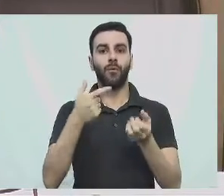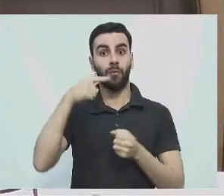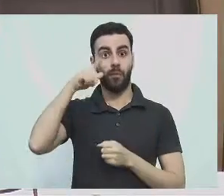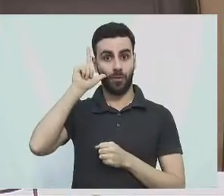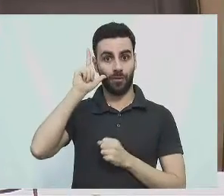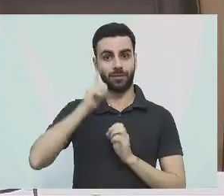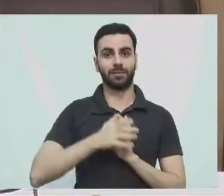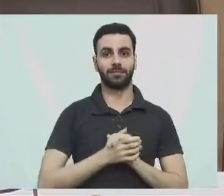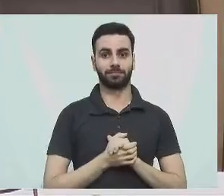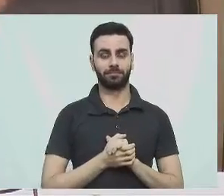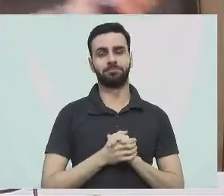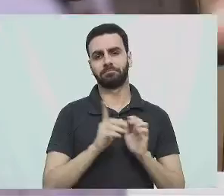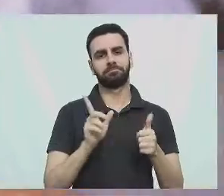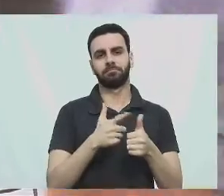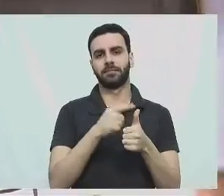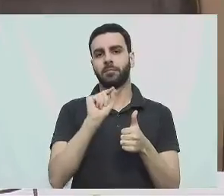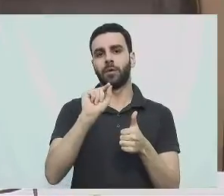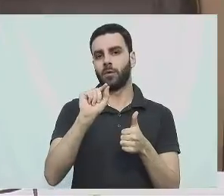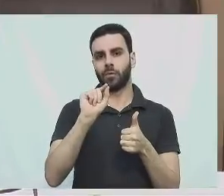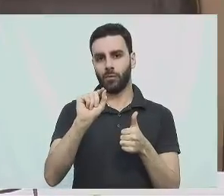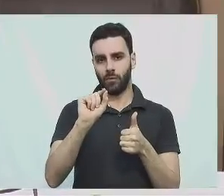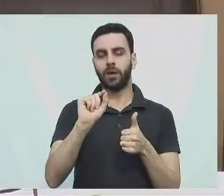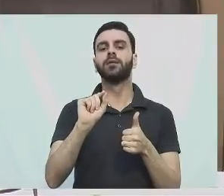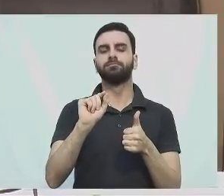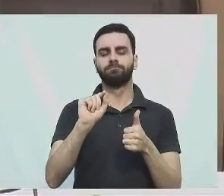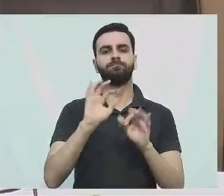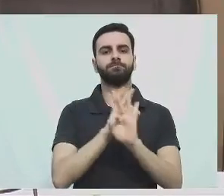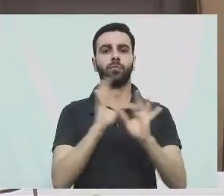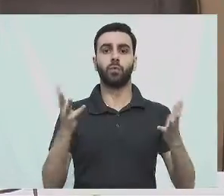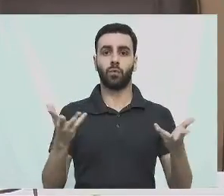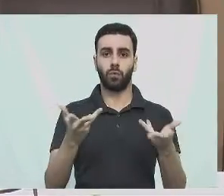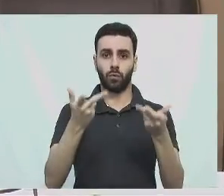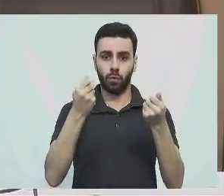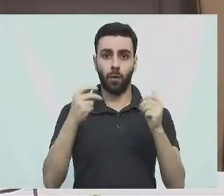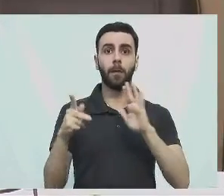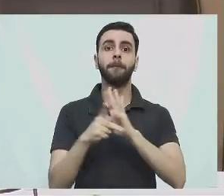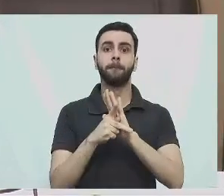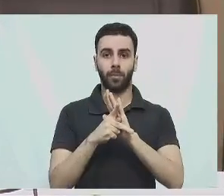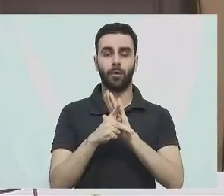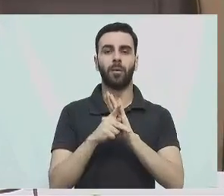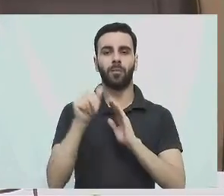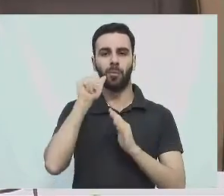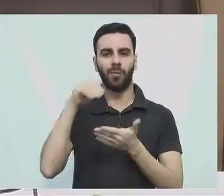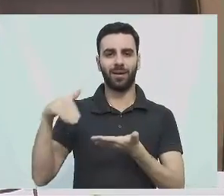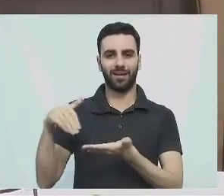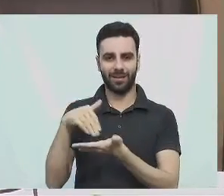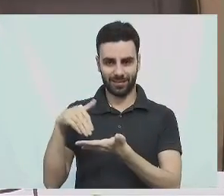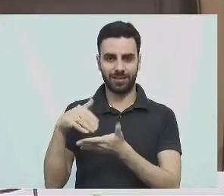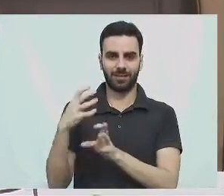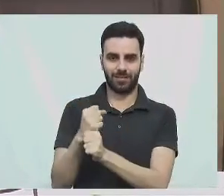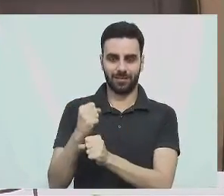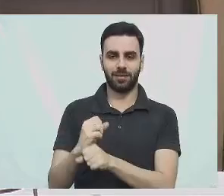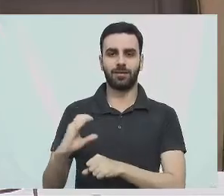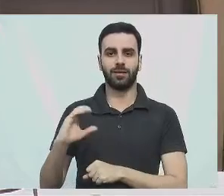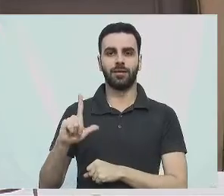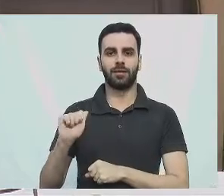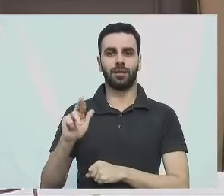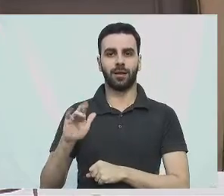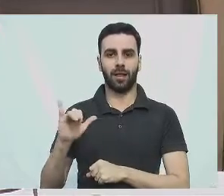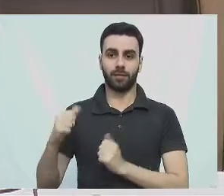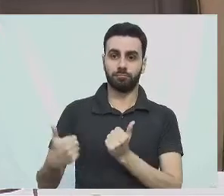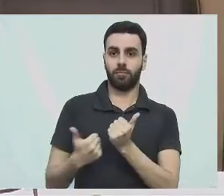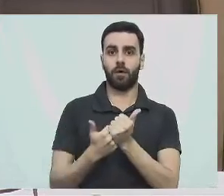ontem. Primeiramente, ressaltar, né, o brilhantismo da Clarice, assessorando a comissão ao longo desses